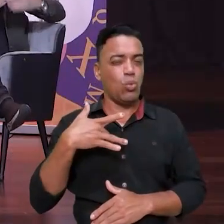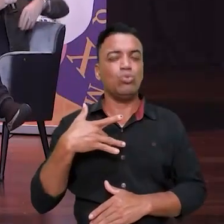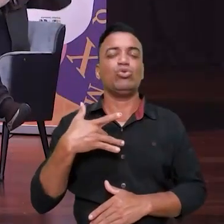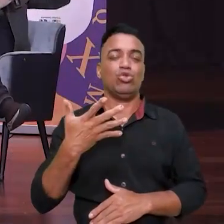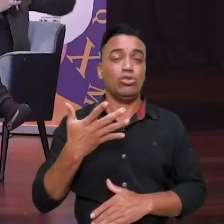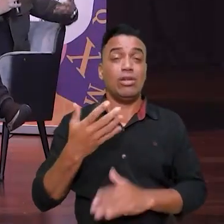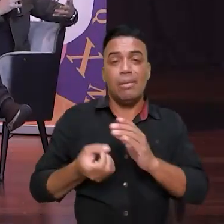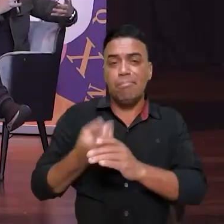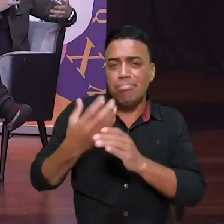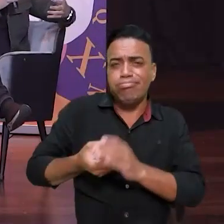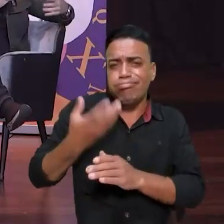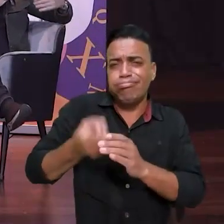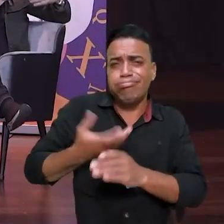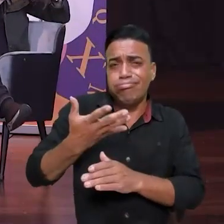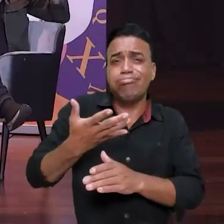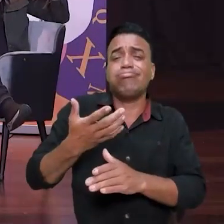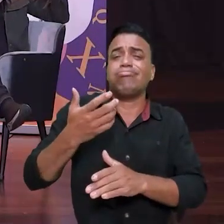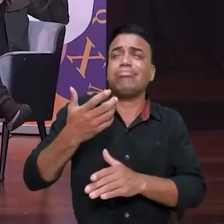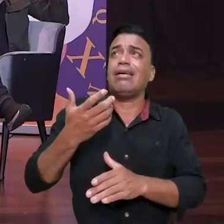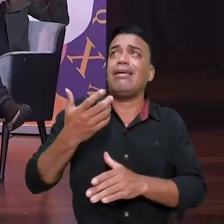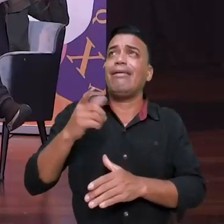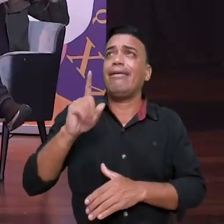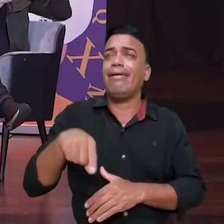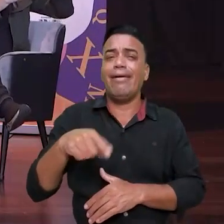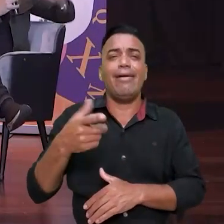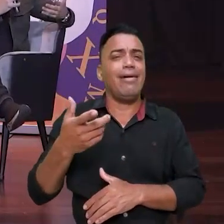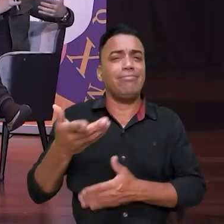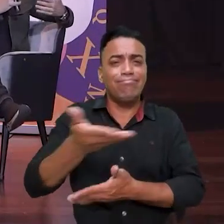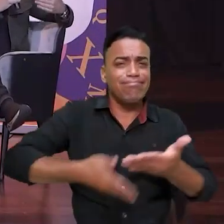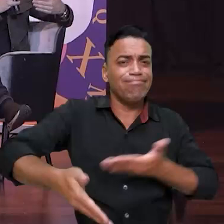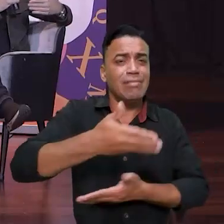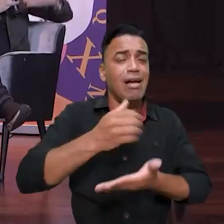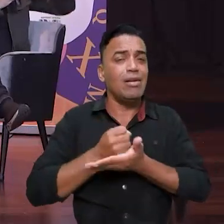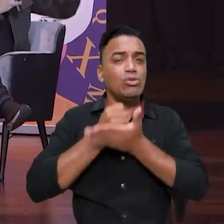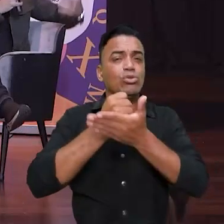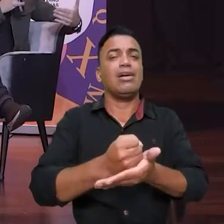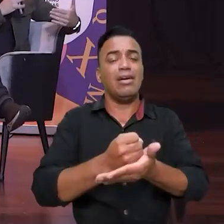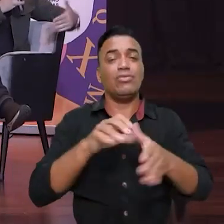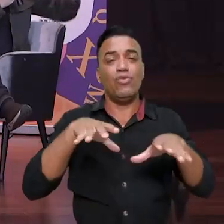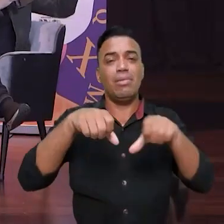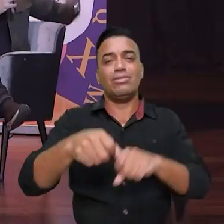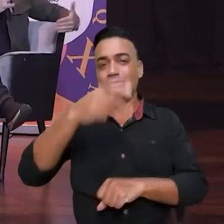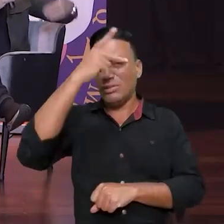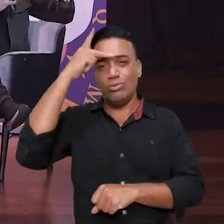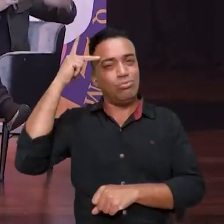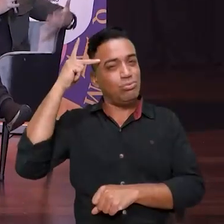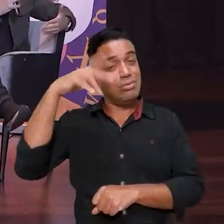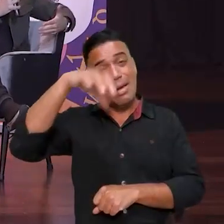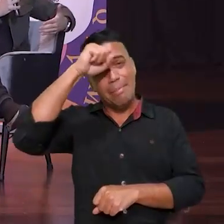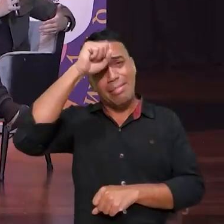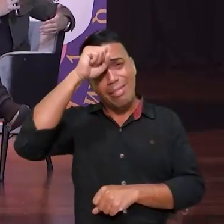lugar, produzindo nesse lugar, colaborando com a formação de companheiros de trabalho, aprendendo